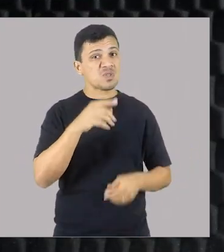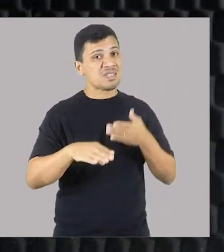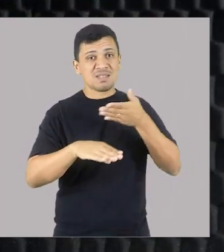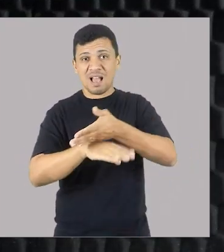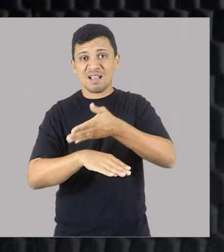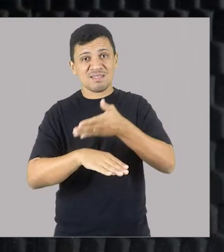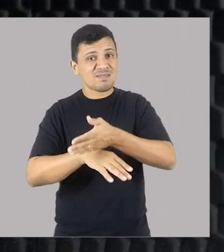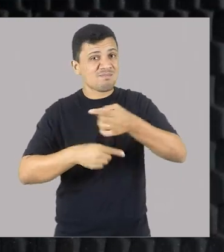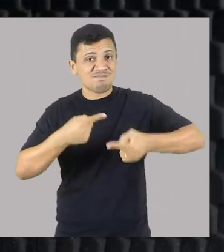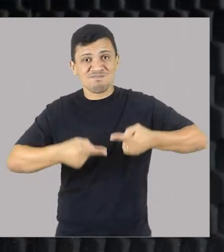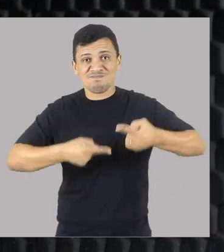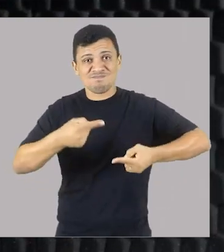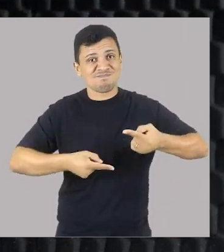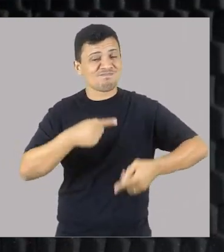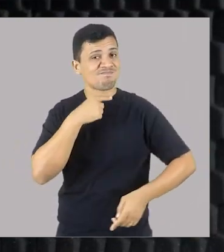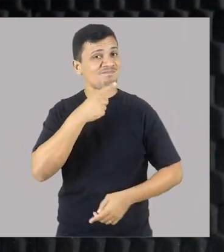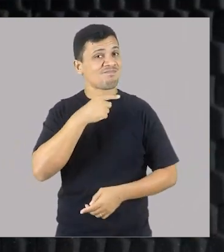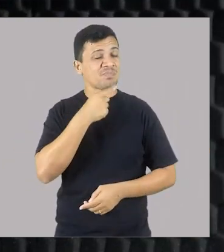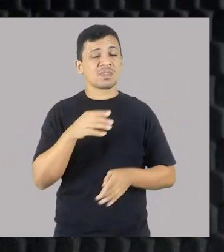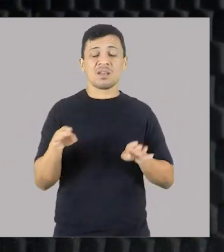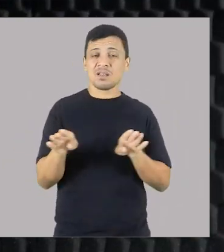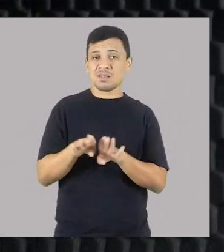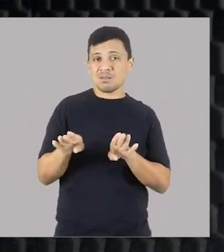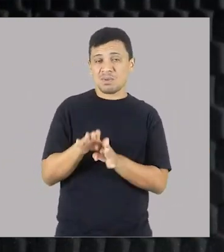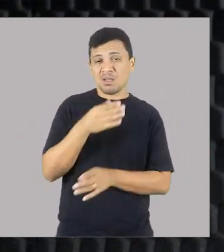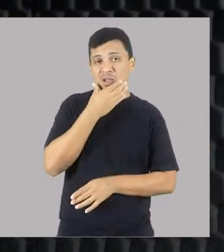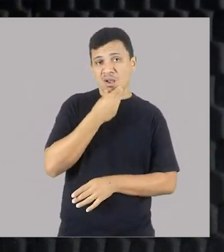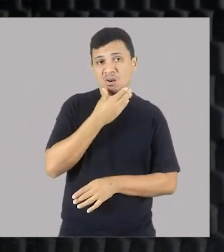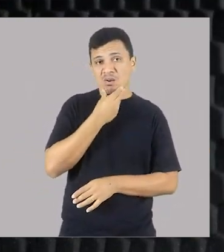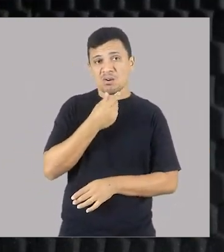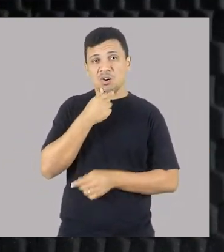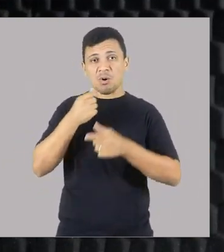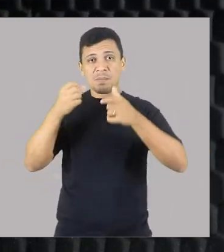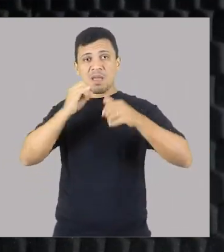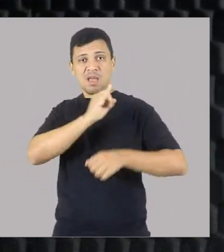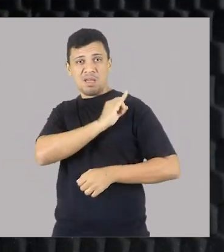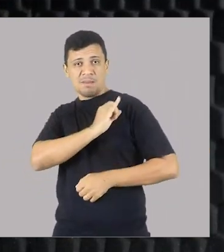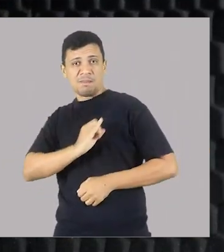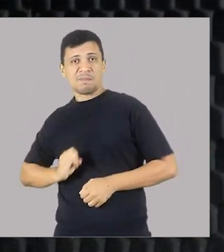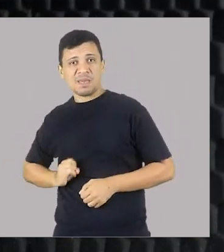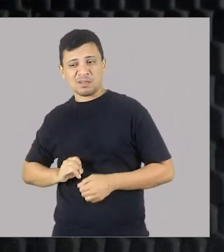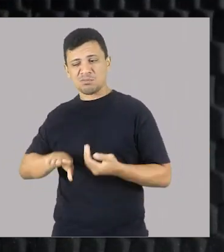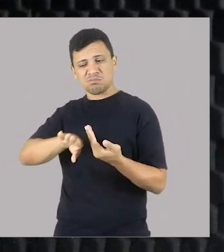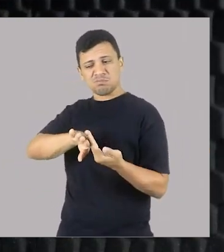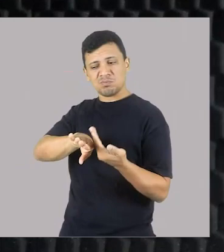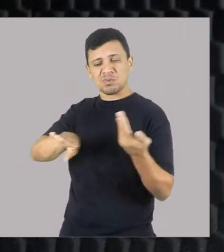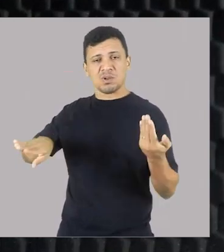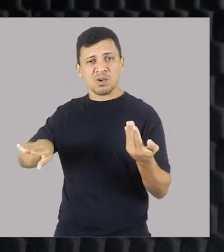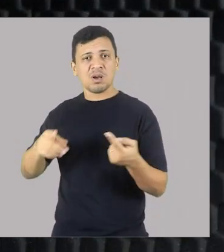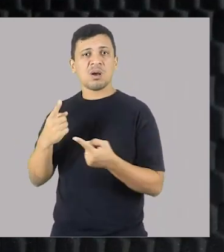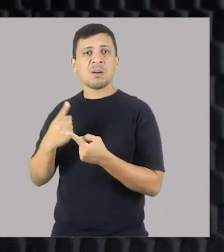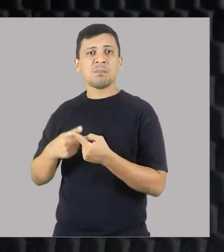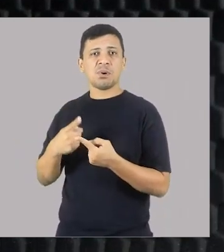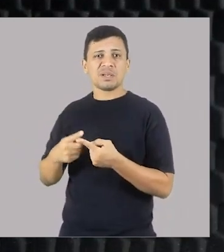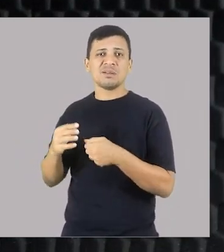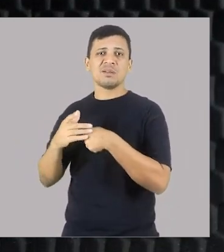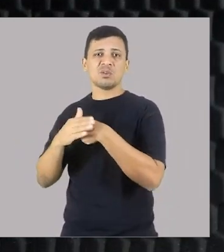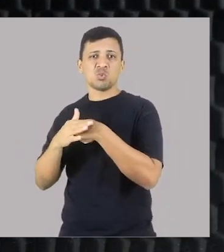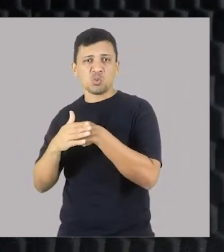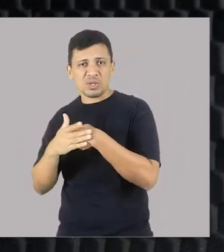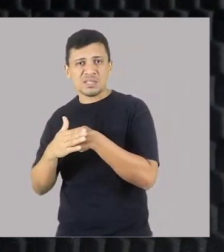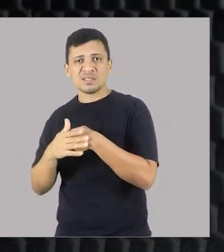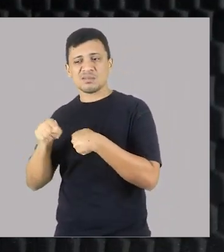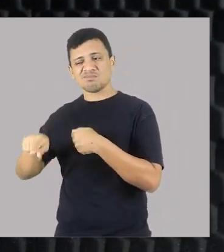isso. O próprio fato do imperador ir se afastando, até por conta de doença, das questões